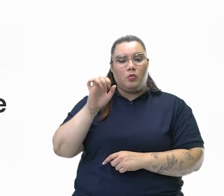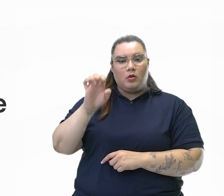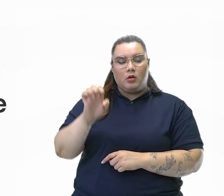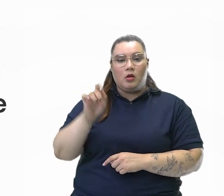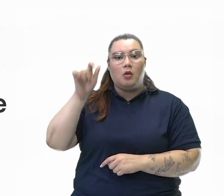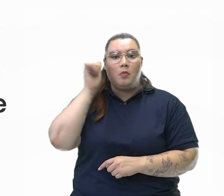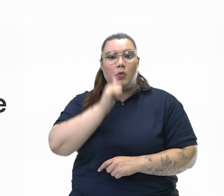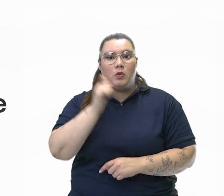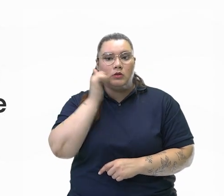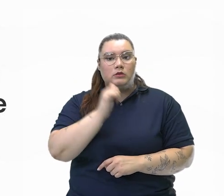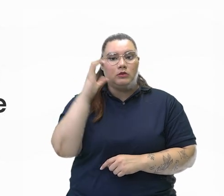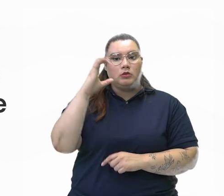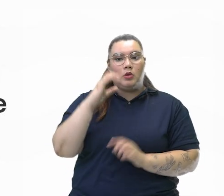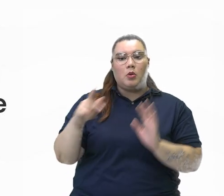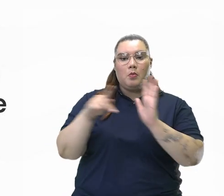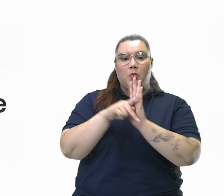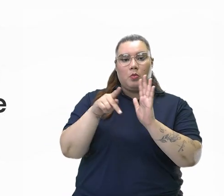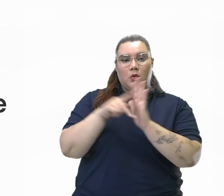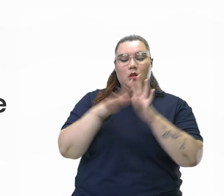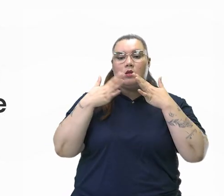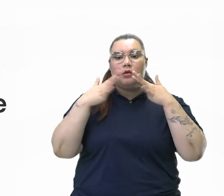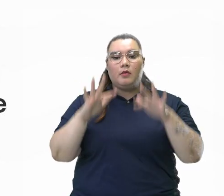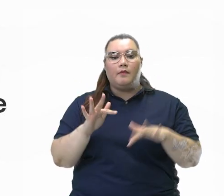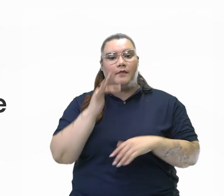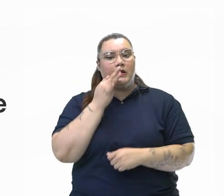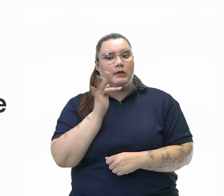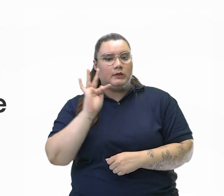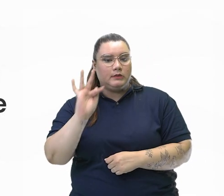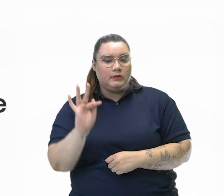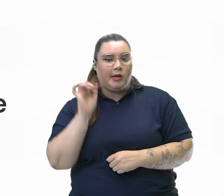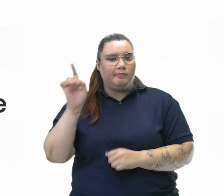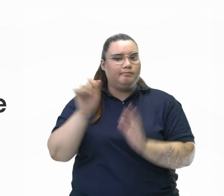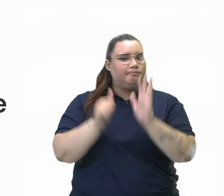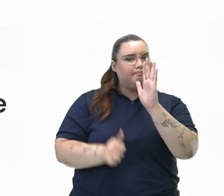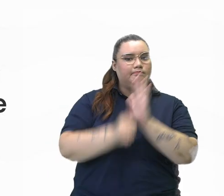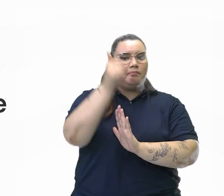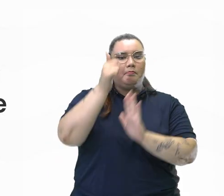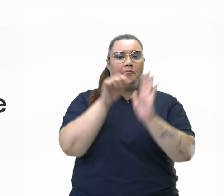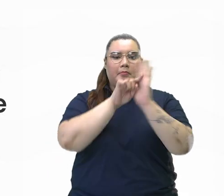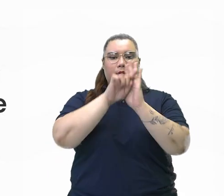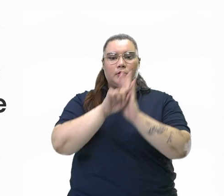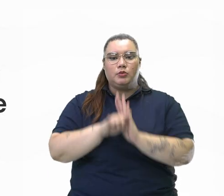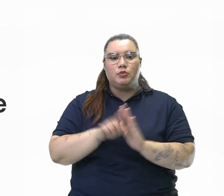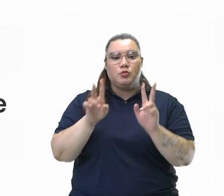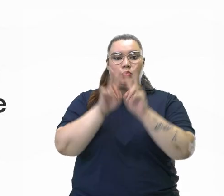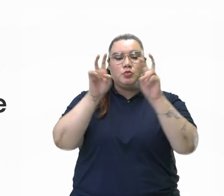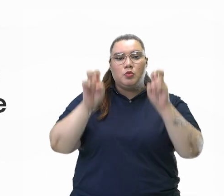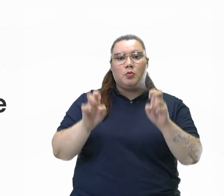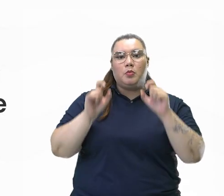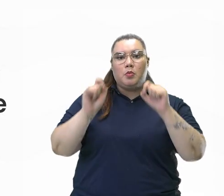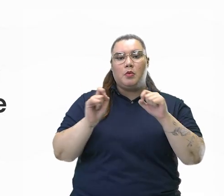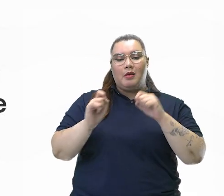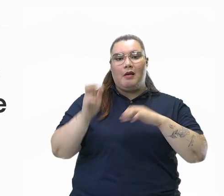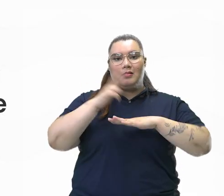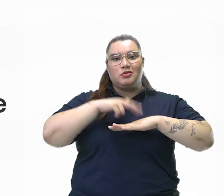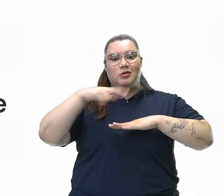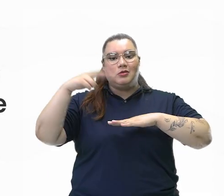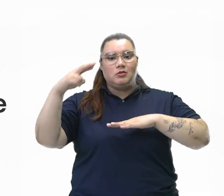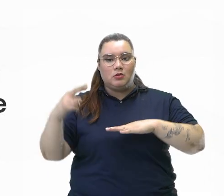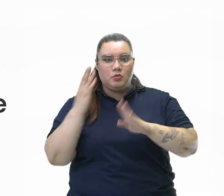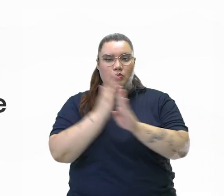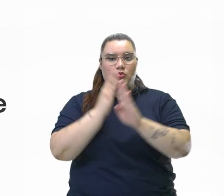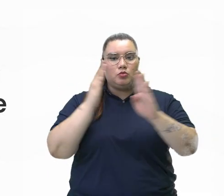ciência, né, pessoal? Foi uma cientista polonesa naturalizada francesa, pioneira na pesquisa sobre a